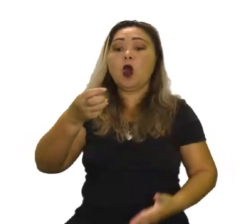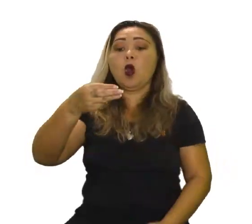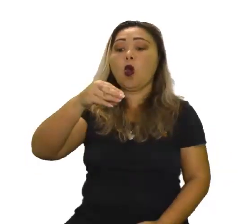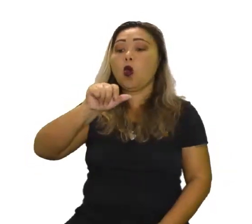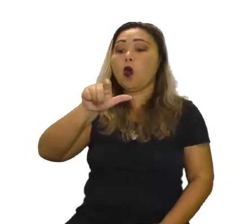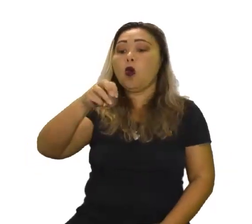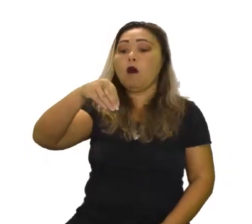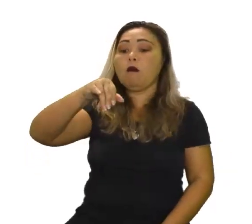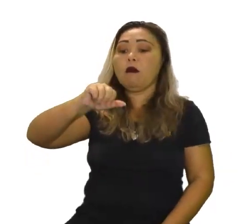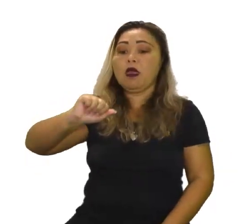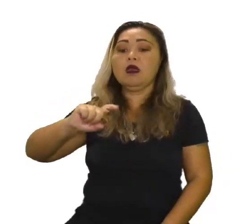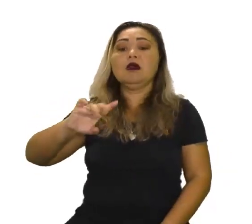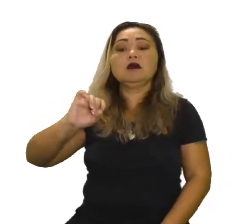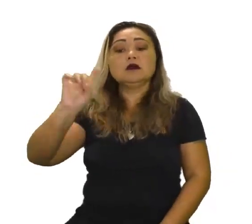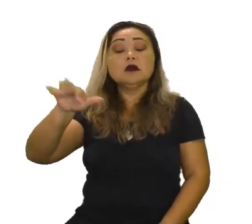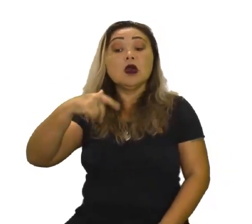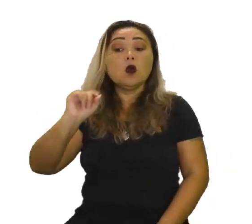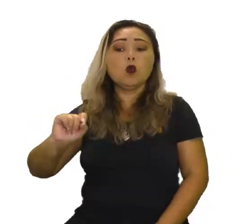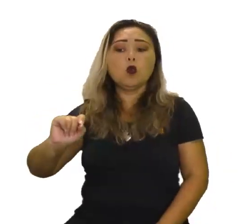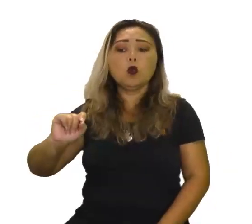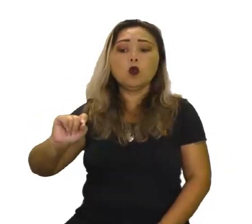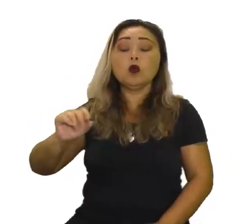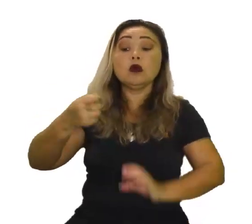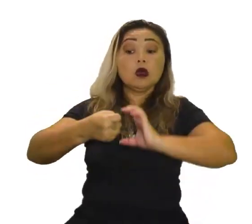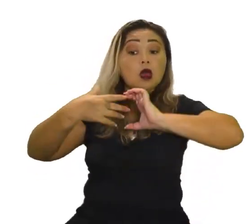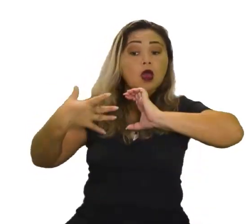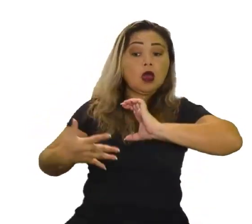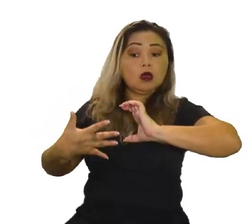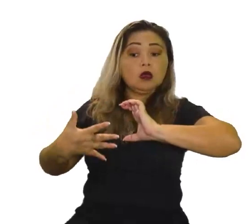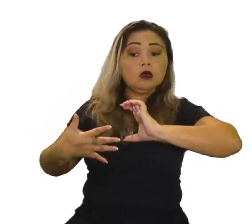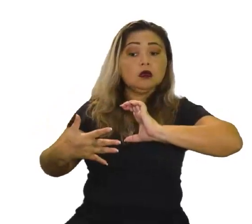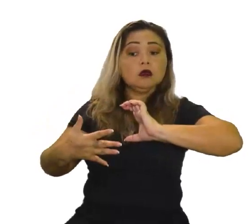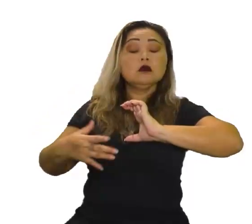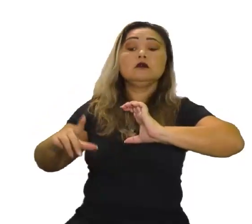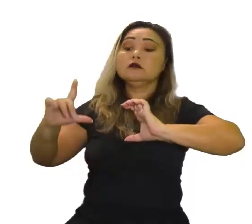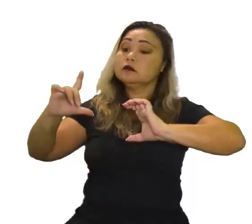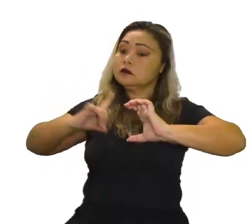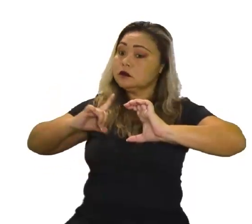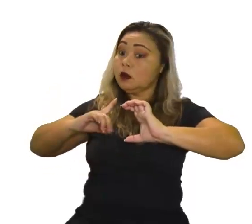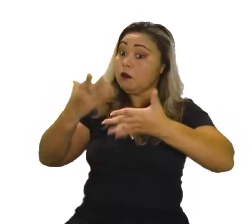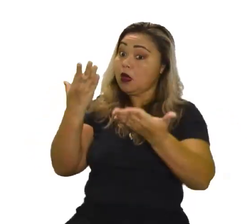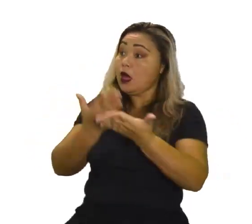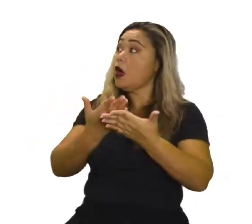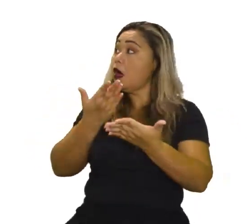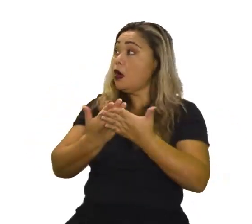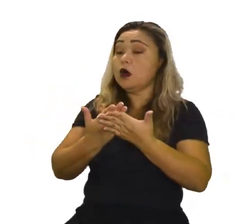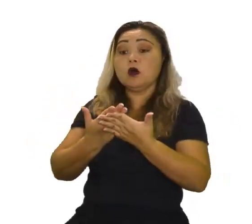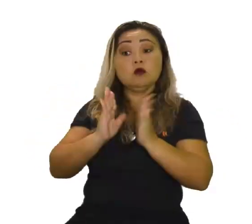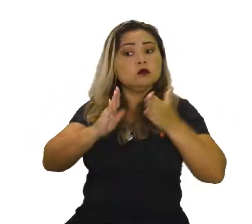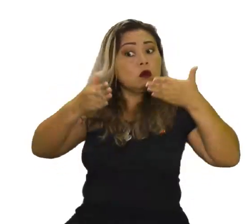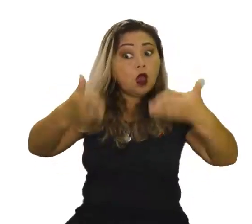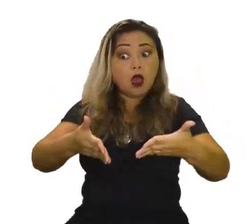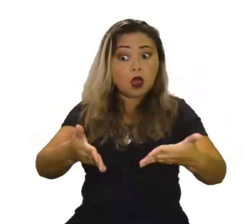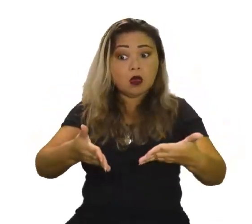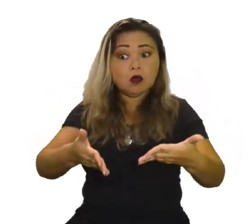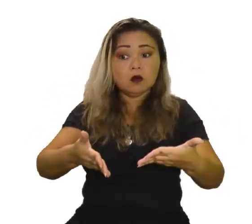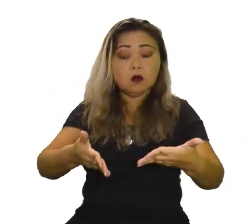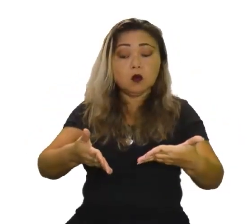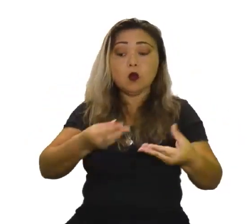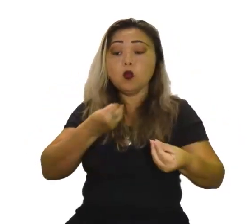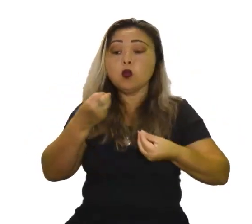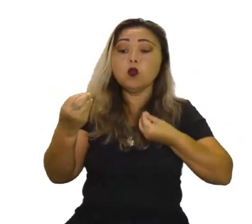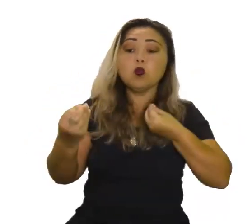disso. Tá? Isso é uma característica que nós temos que ter uma aula só uma aula em relação a